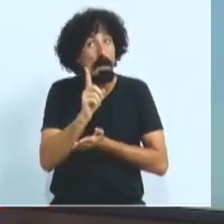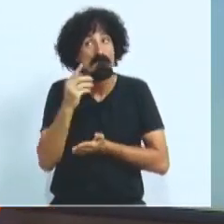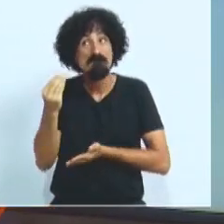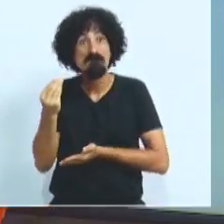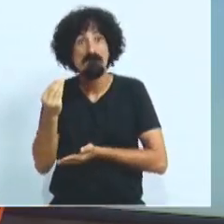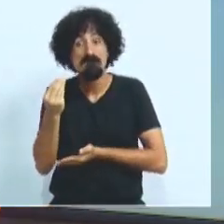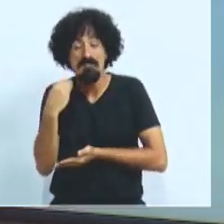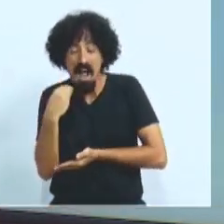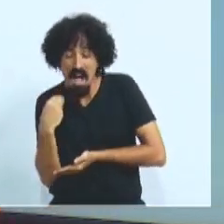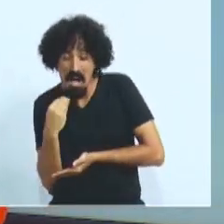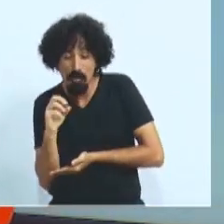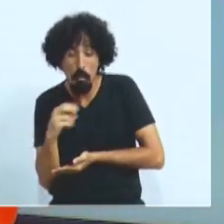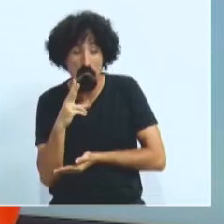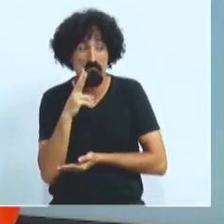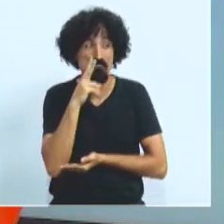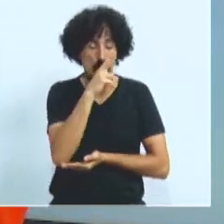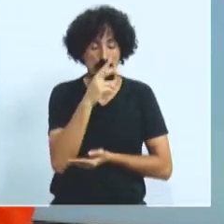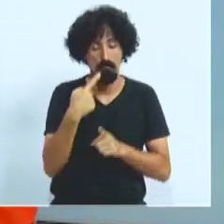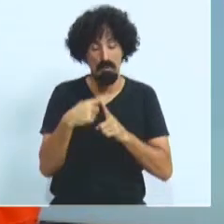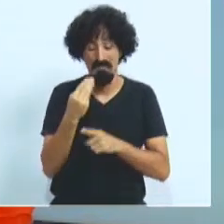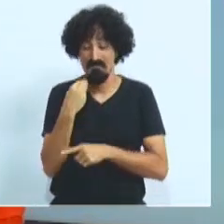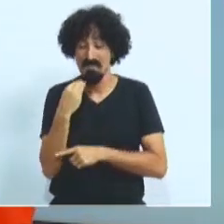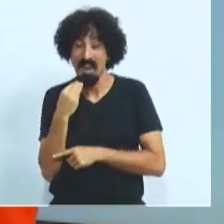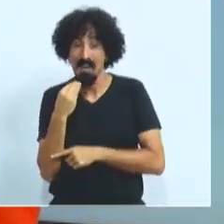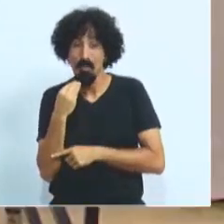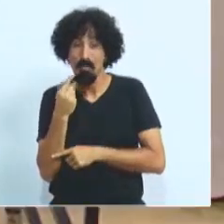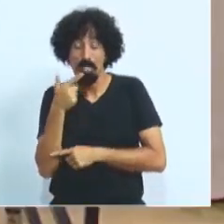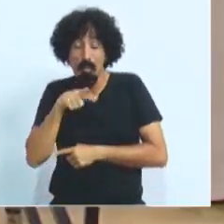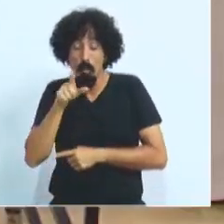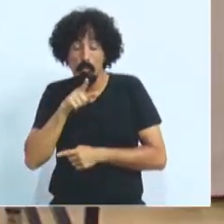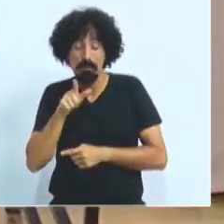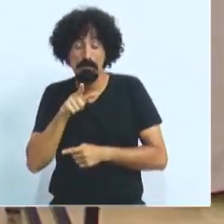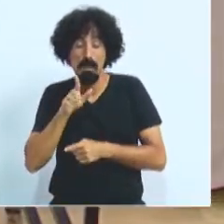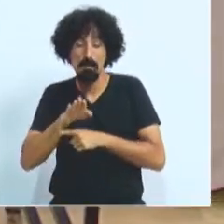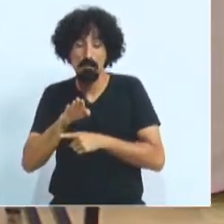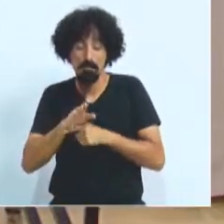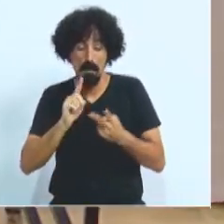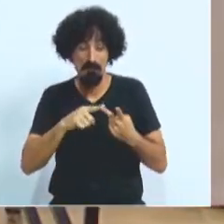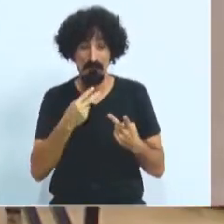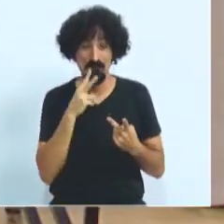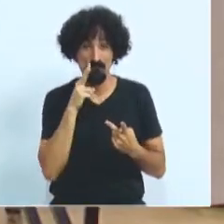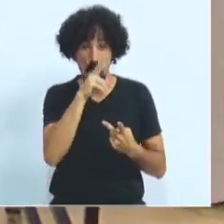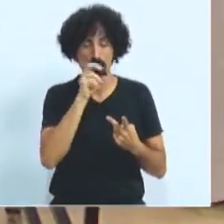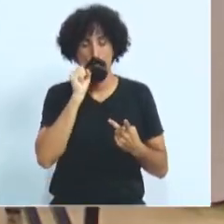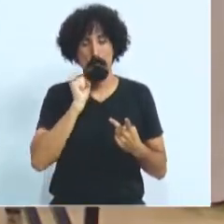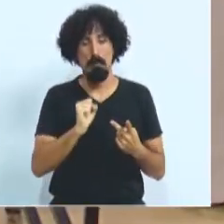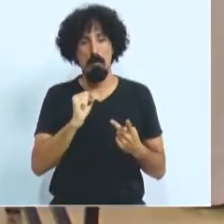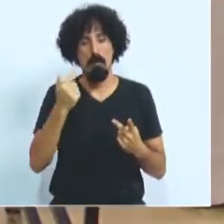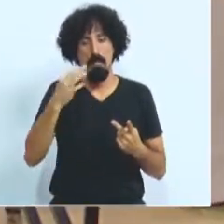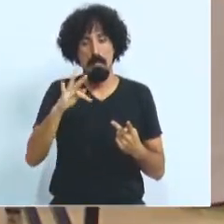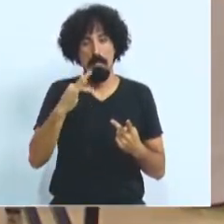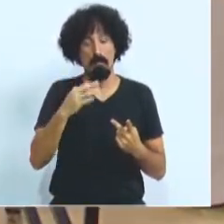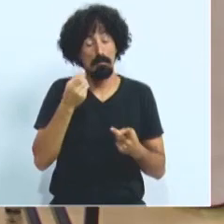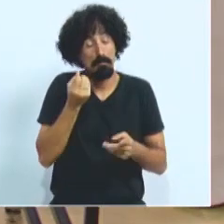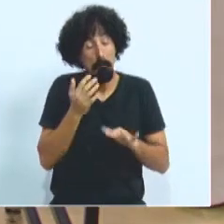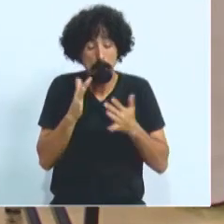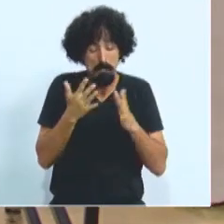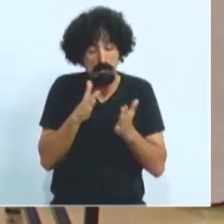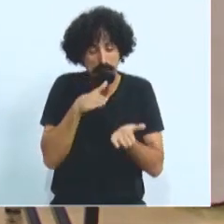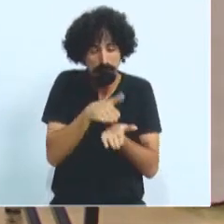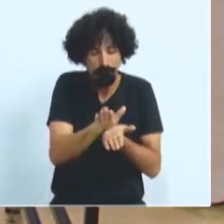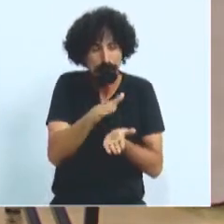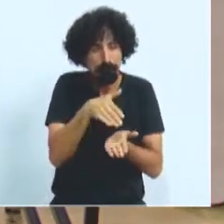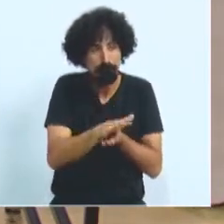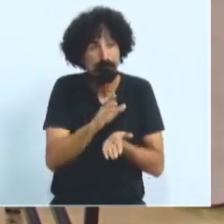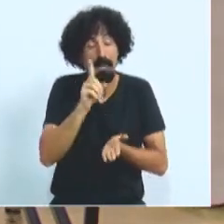senão não tem efeito, e não pode ser muito forte, senão pode lesionar a criança também. E quantas batidinhas eu vou dar ali nesse formato? O procedimento básico é você